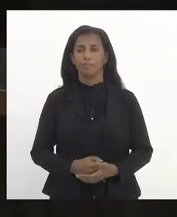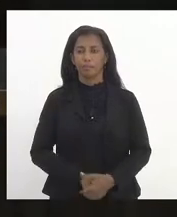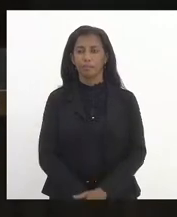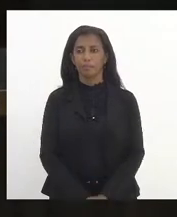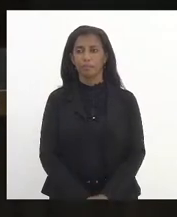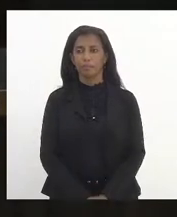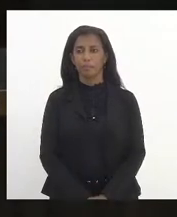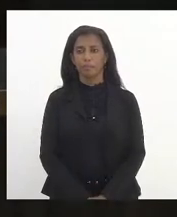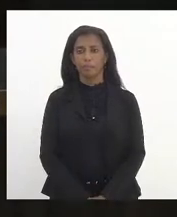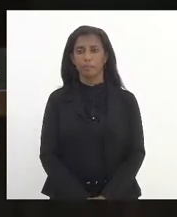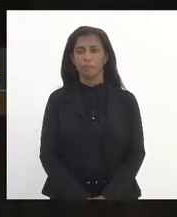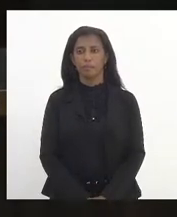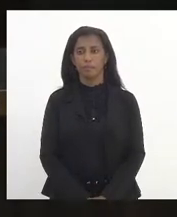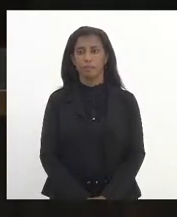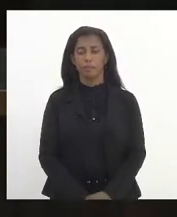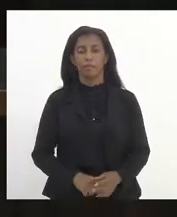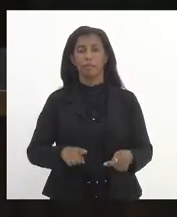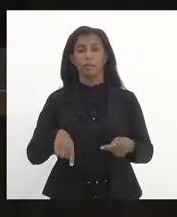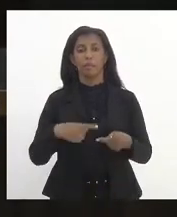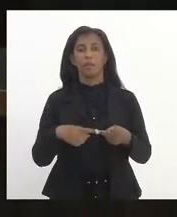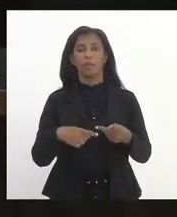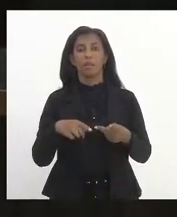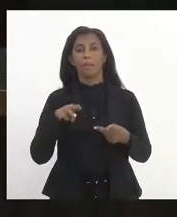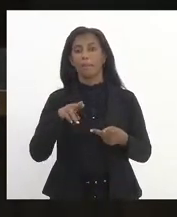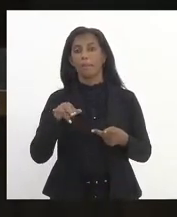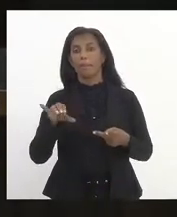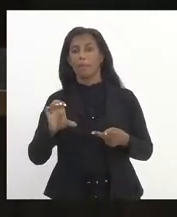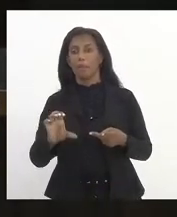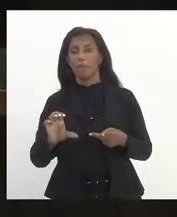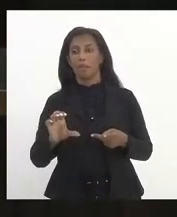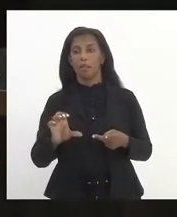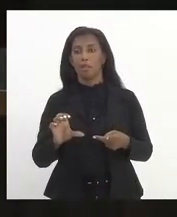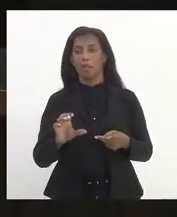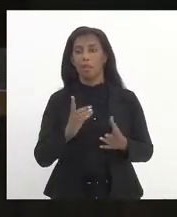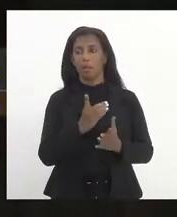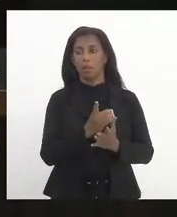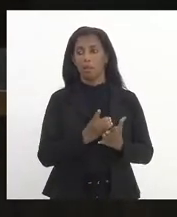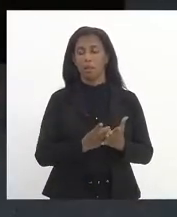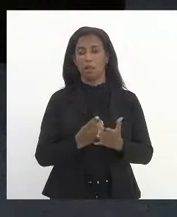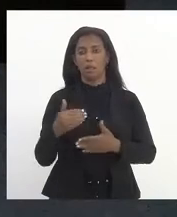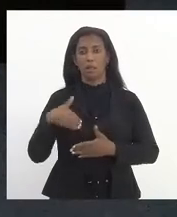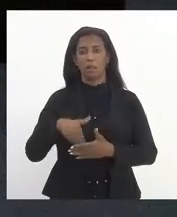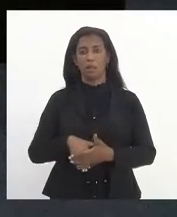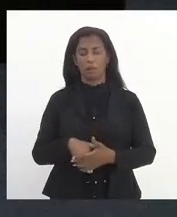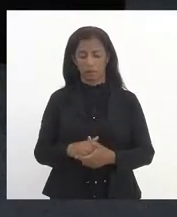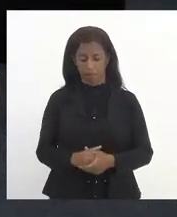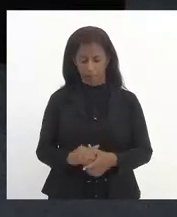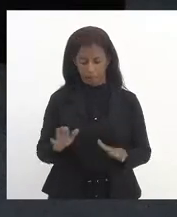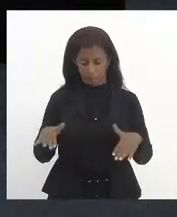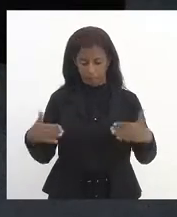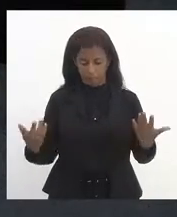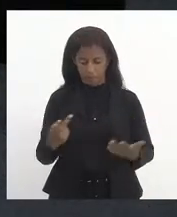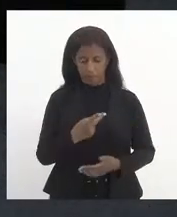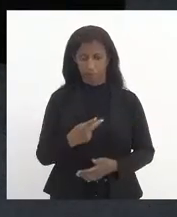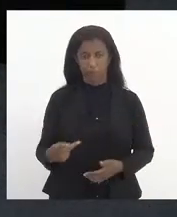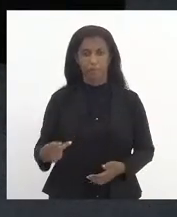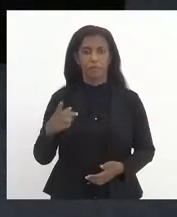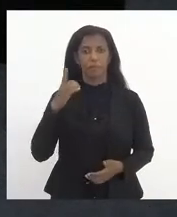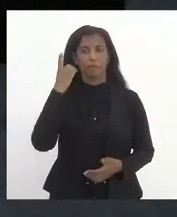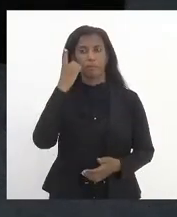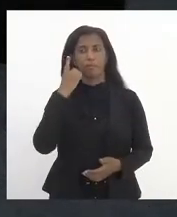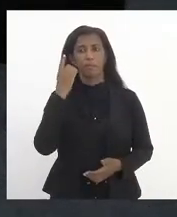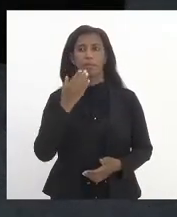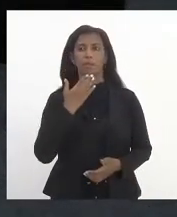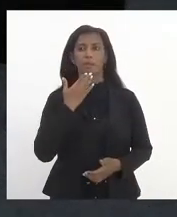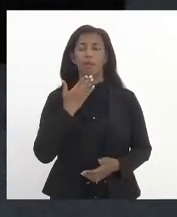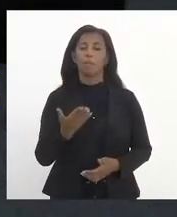Renata Souza e depois Carlos Mink para declarar voto. Senhor presidente, senhoras deputadas,